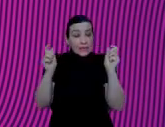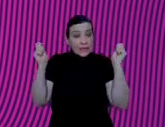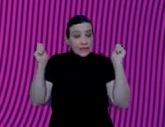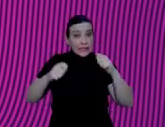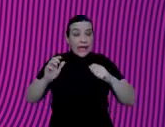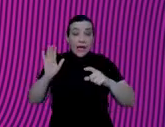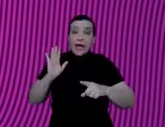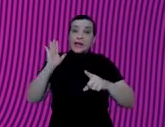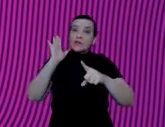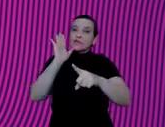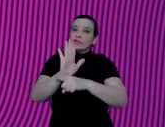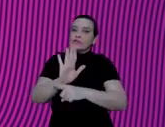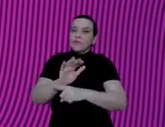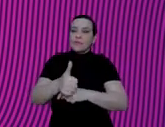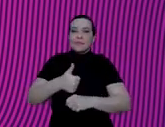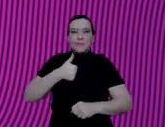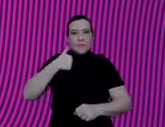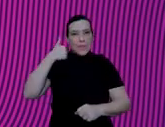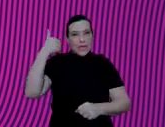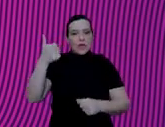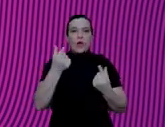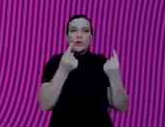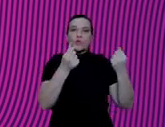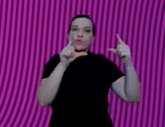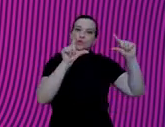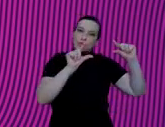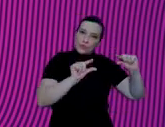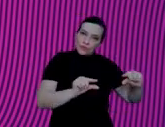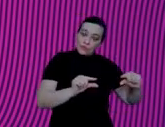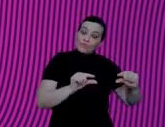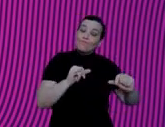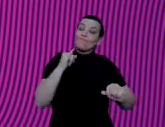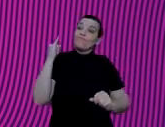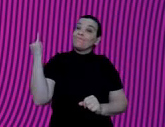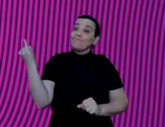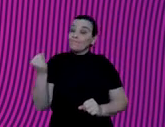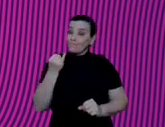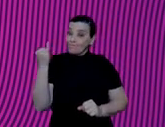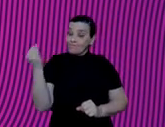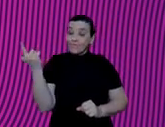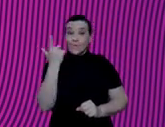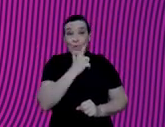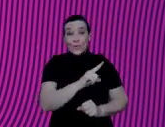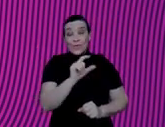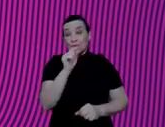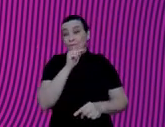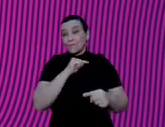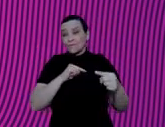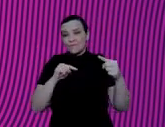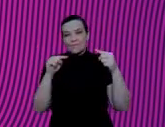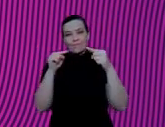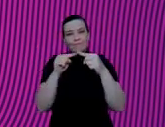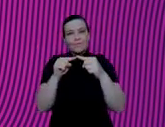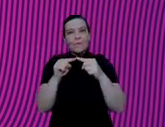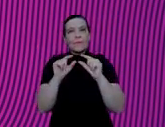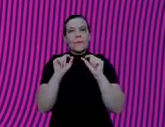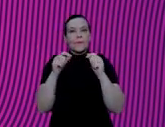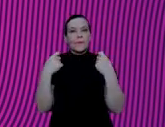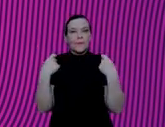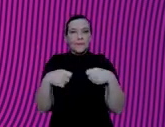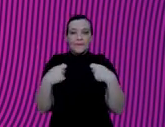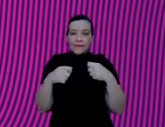custos possíveis. Um passo importante para atingir o quádruplo AIM é a sistematização do cuidado com